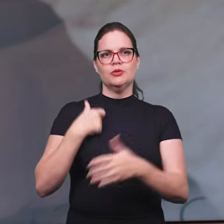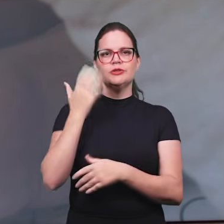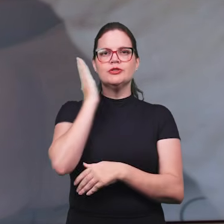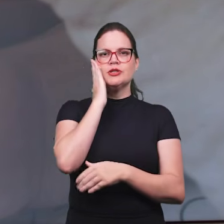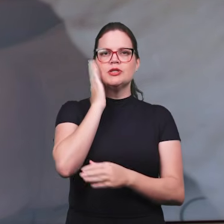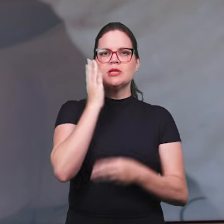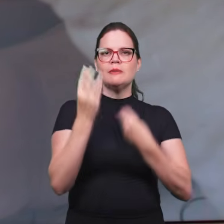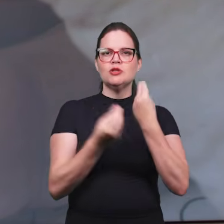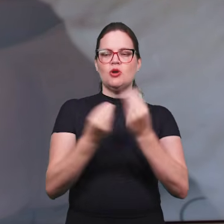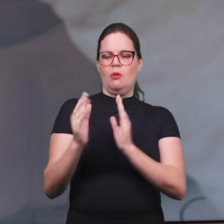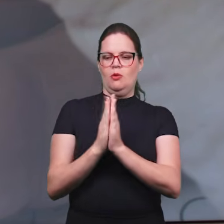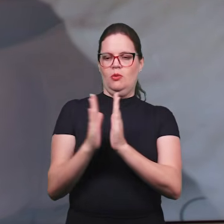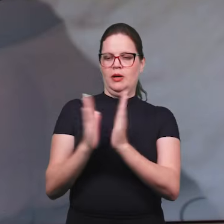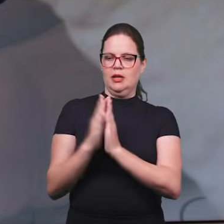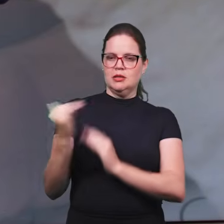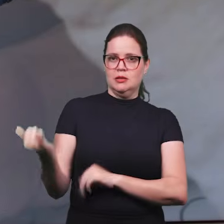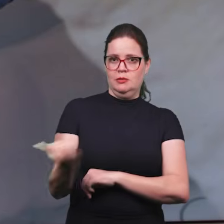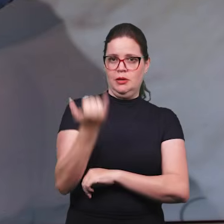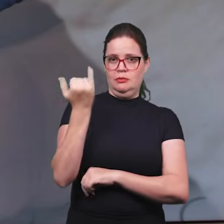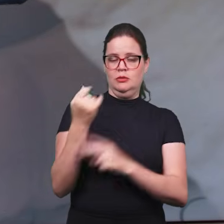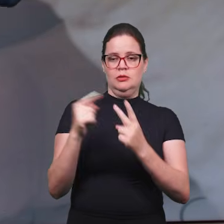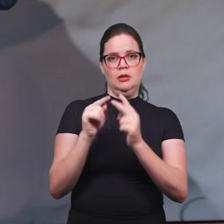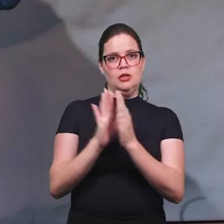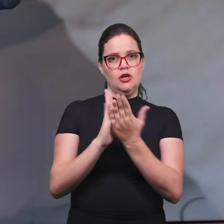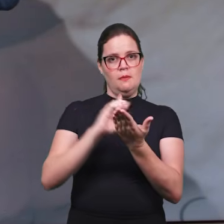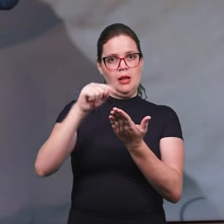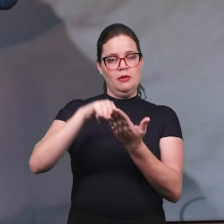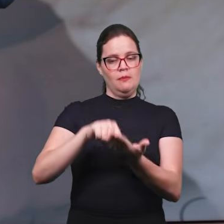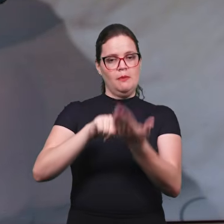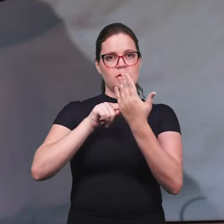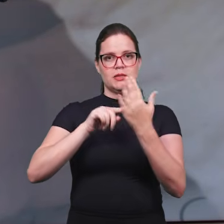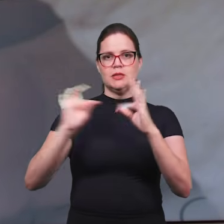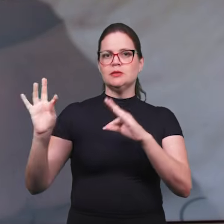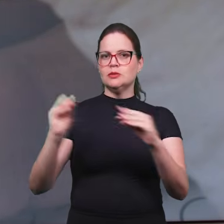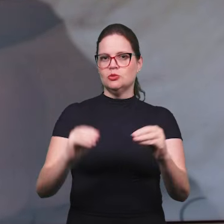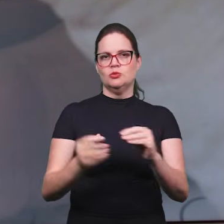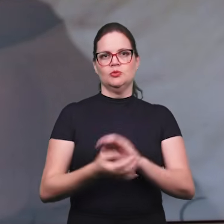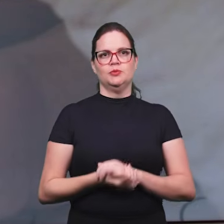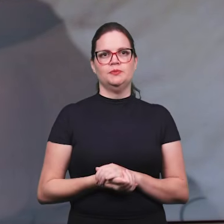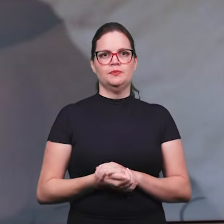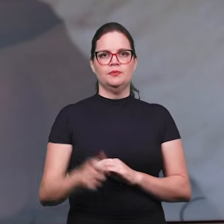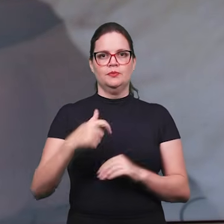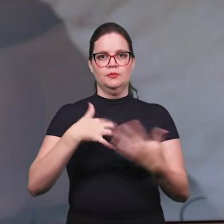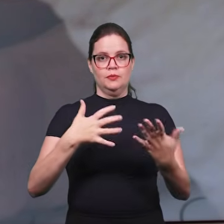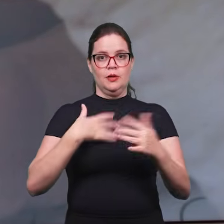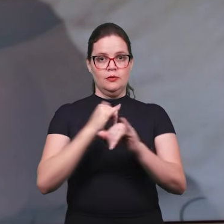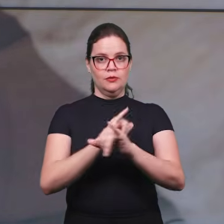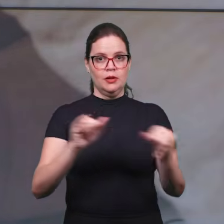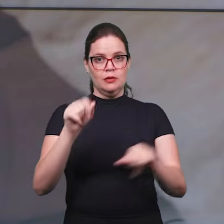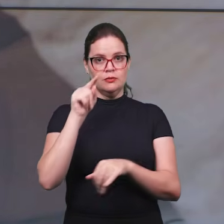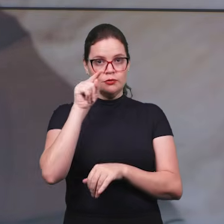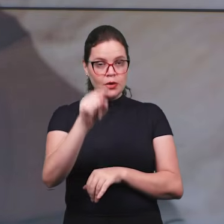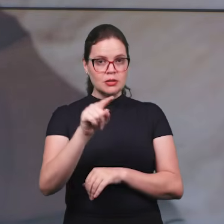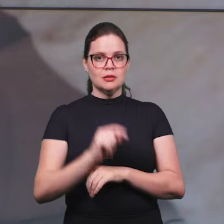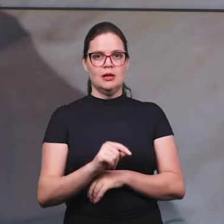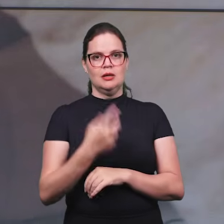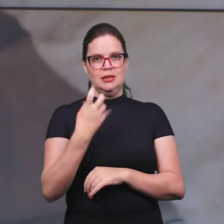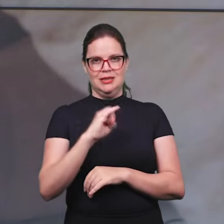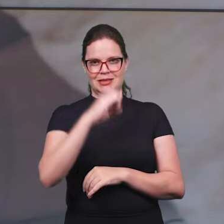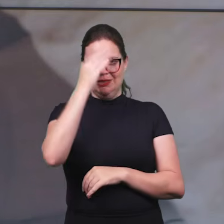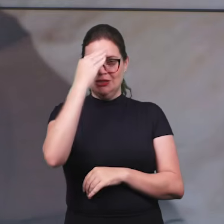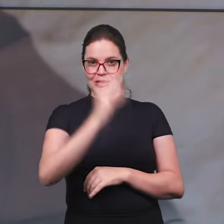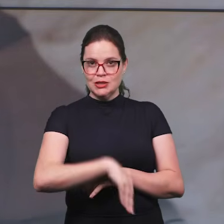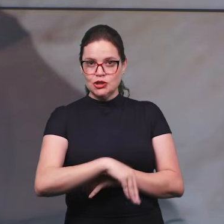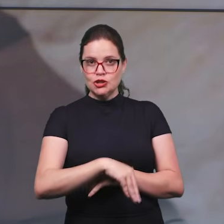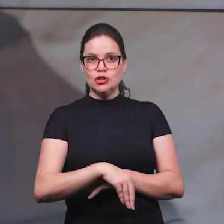concursos. Nós sabemos também a importância da oração, da palavra, nos dirigindo em tudo, né? E eu quero falar com você, você